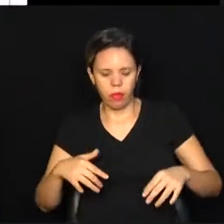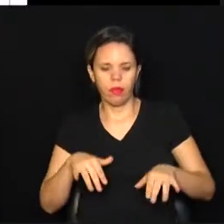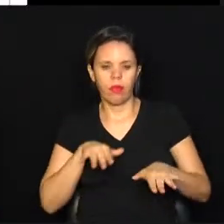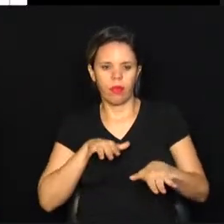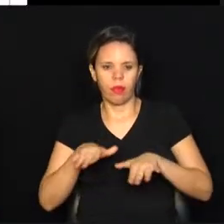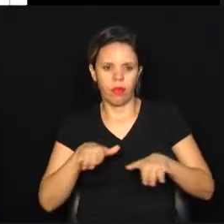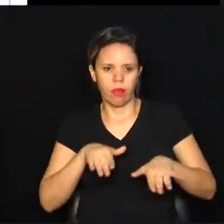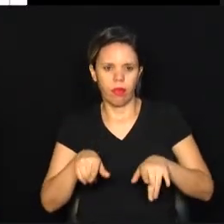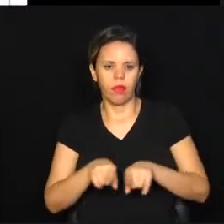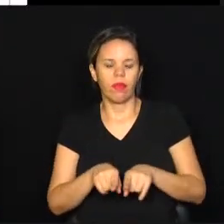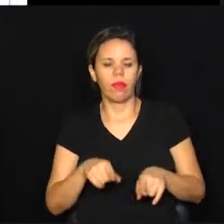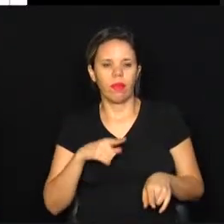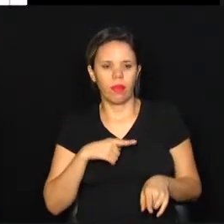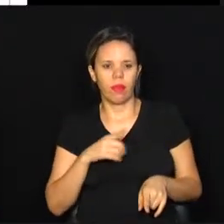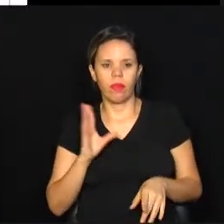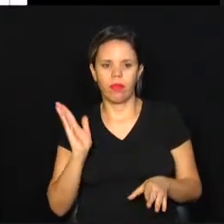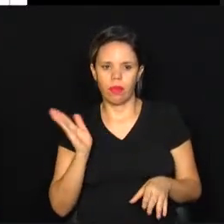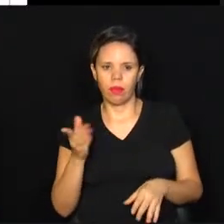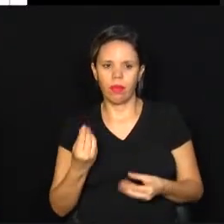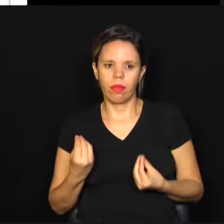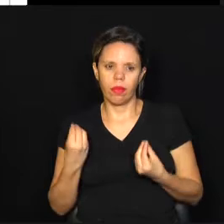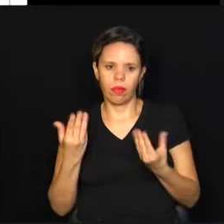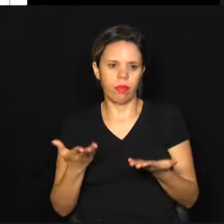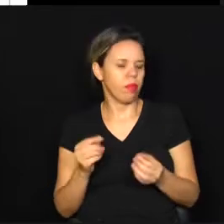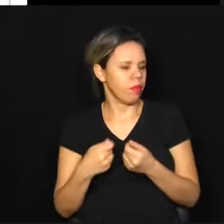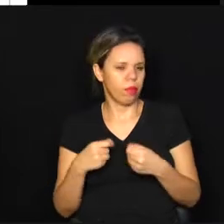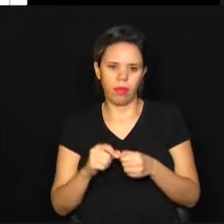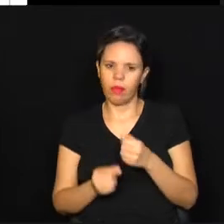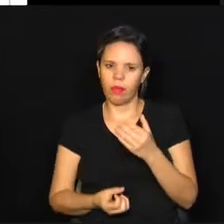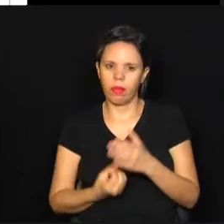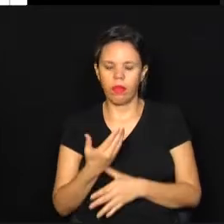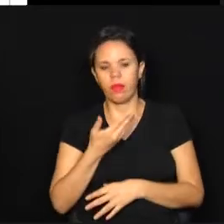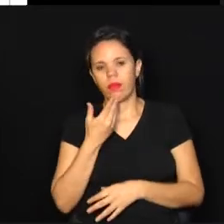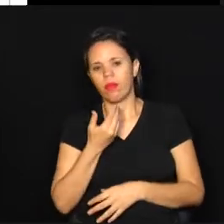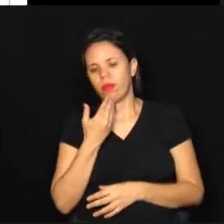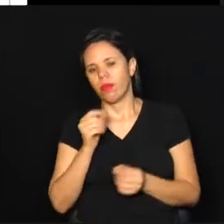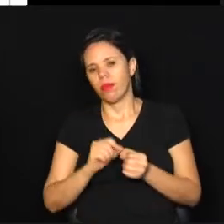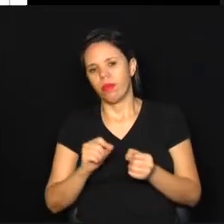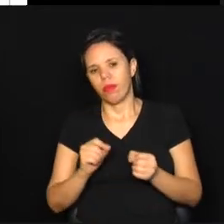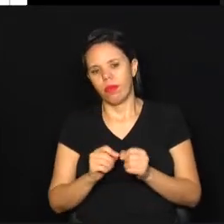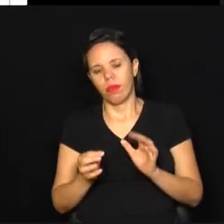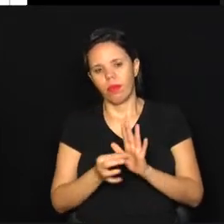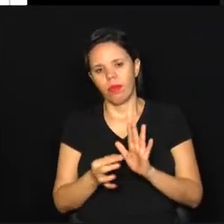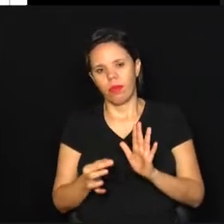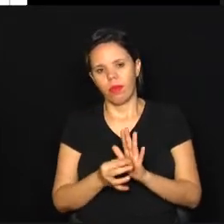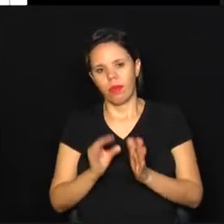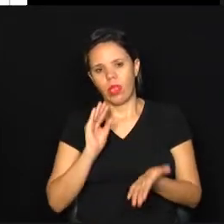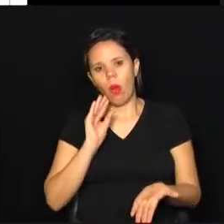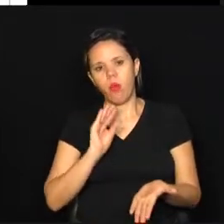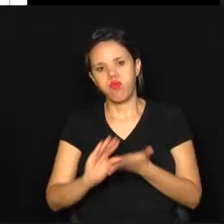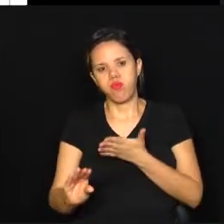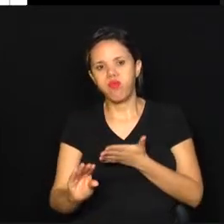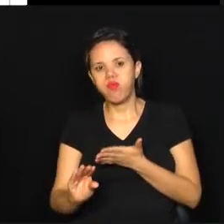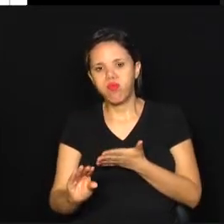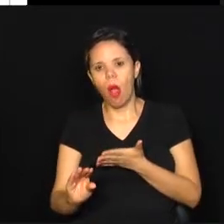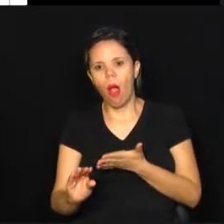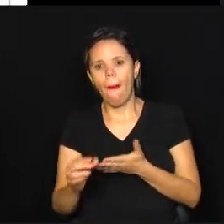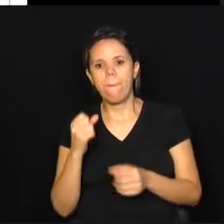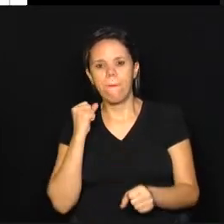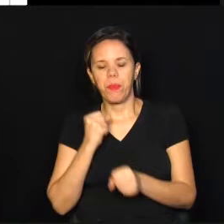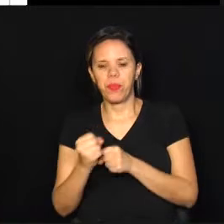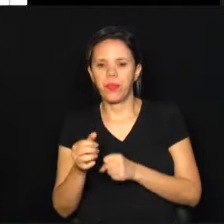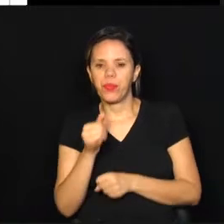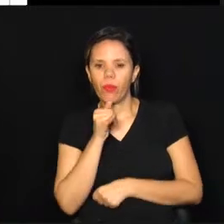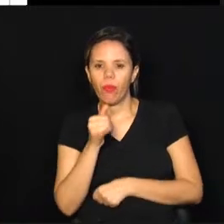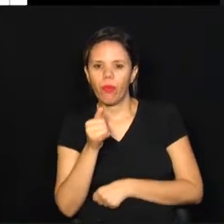longo porque já está lá, não precisa ser feito, né? É fácil de fazer do ponto de vista, inclusive, do investimento. Então, você constrói, por